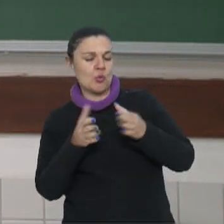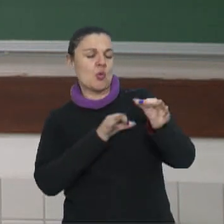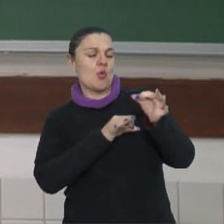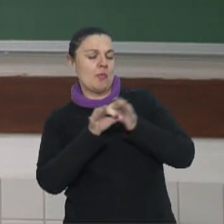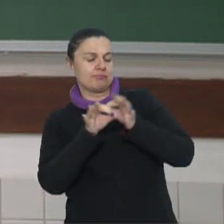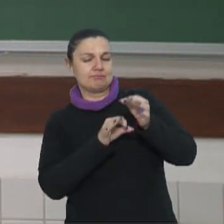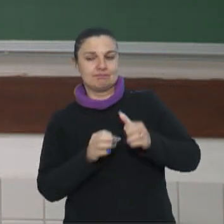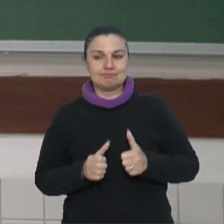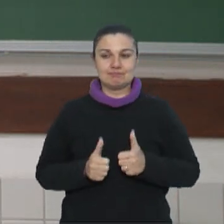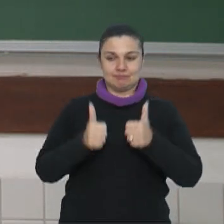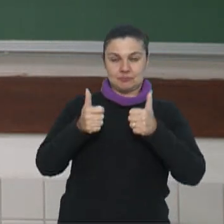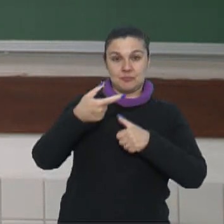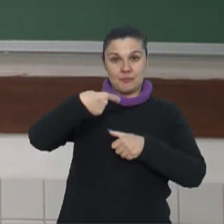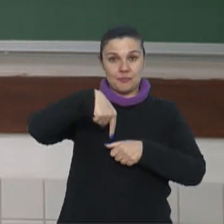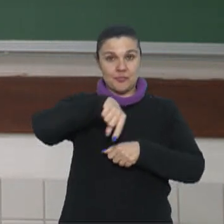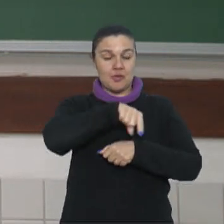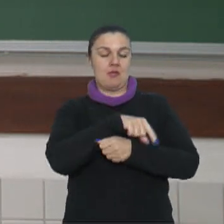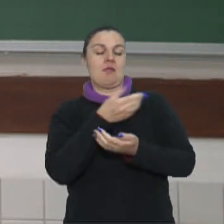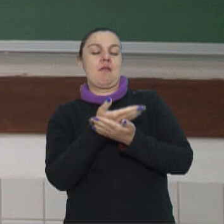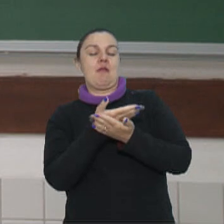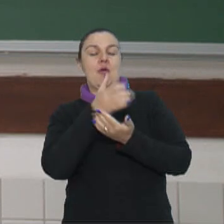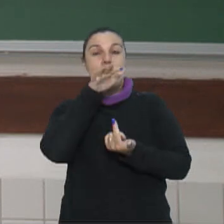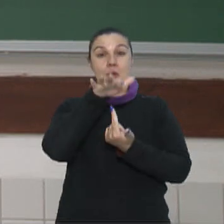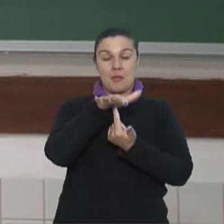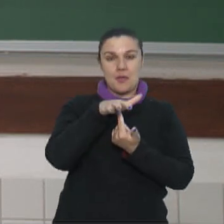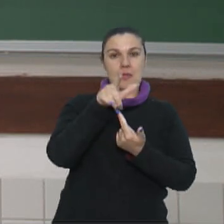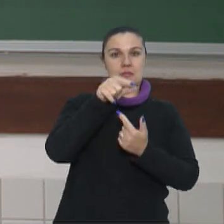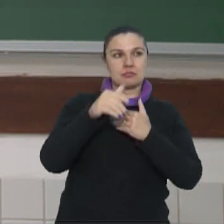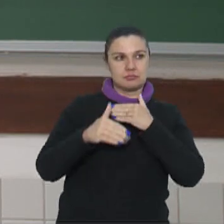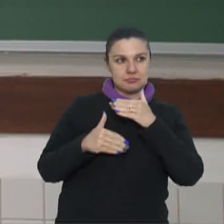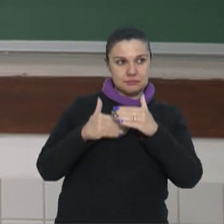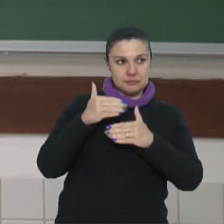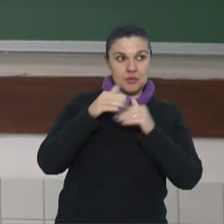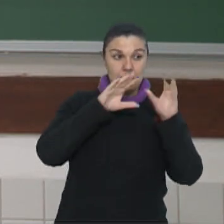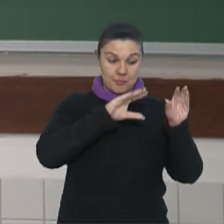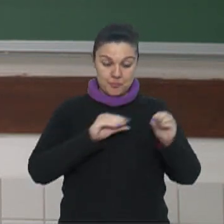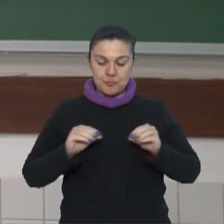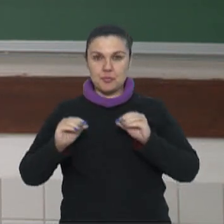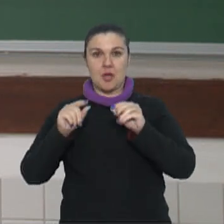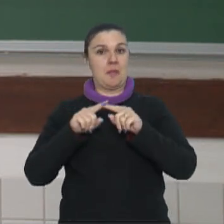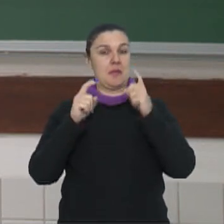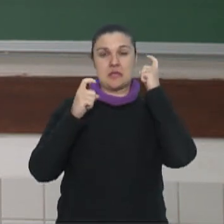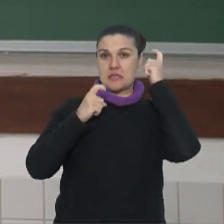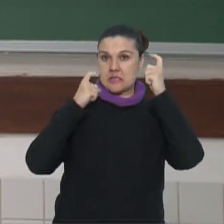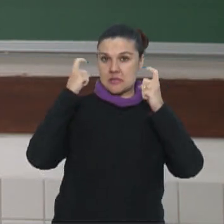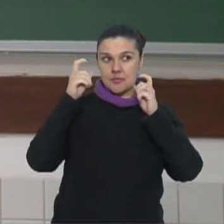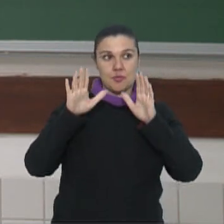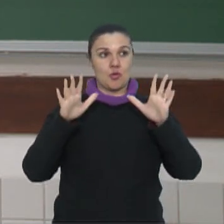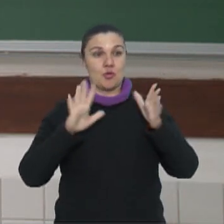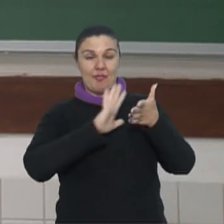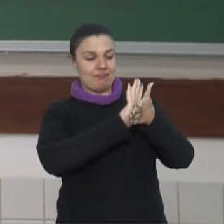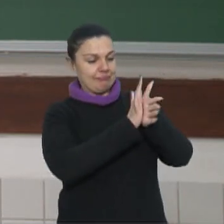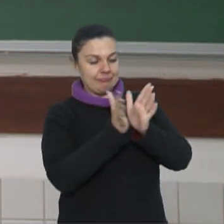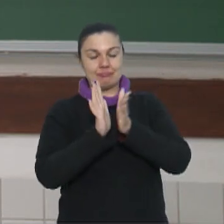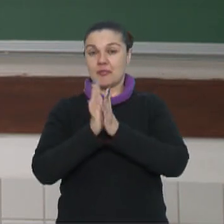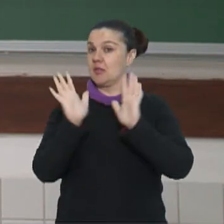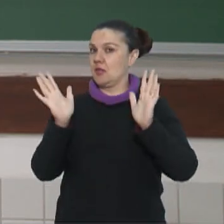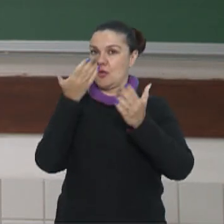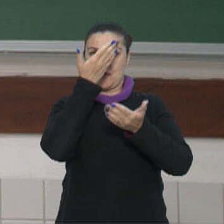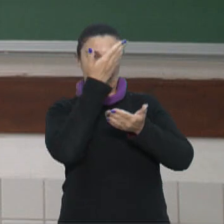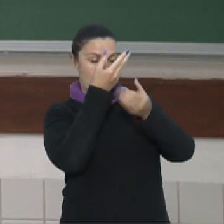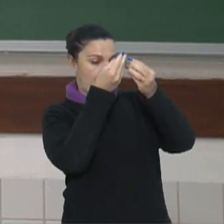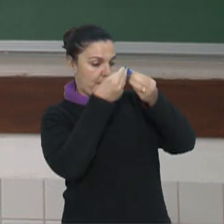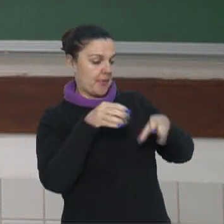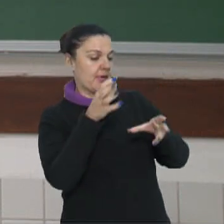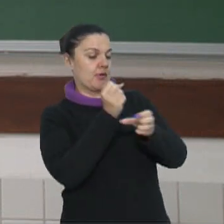muito bacana do Aula Paraná, para que você possa aos poucos, né, quem sabe até migrar. Mas não se preocupe, um não vai inibir o outro, você não vai perder a